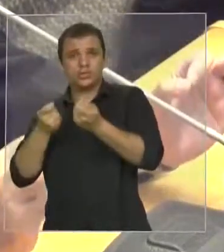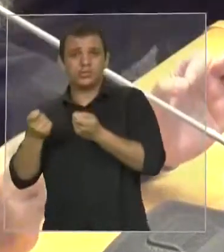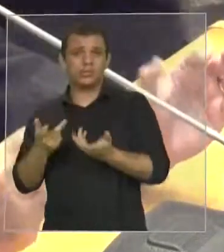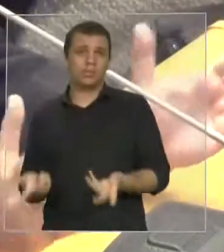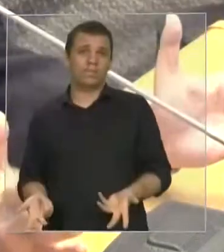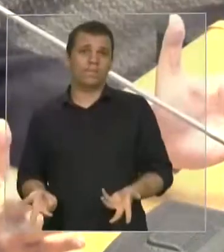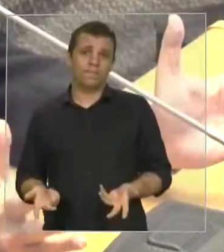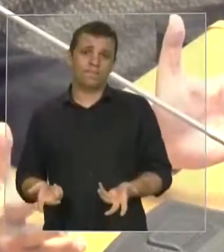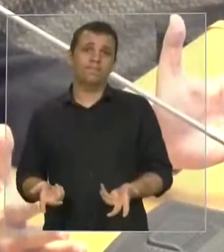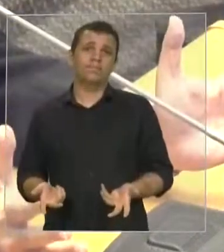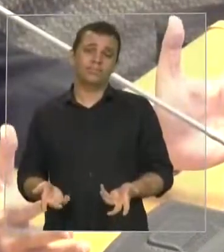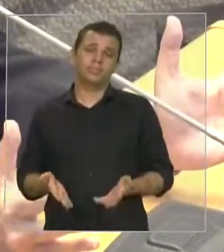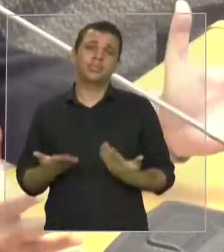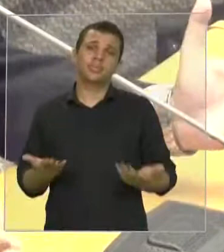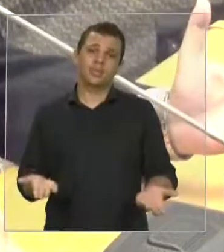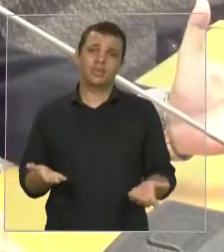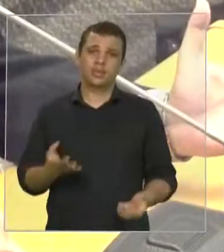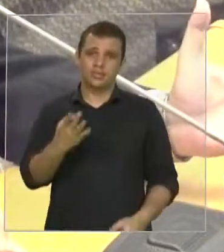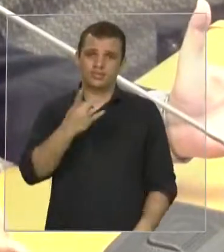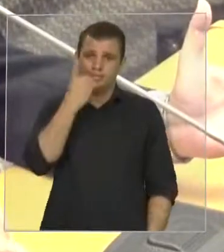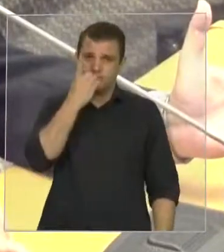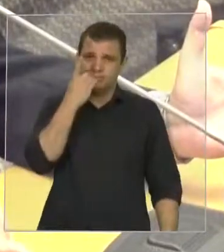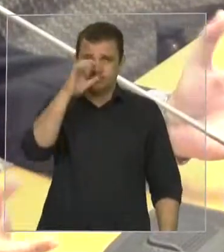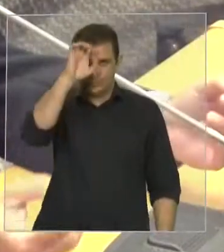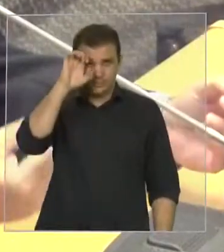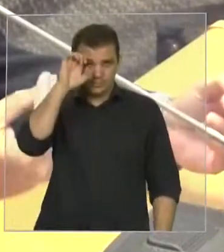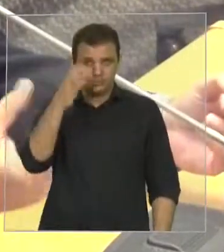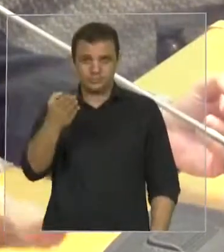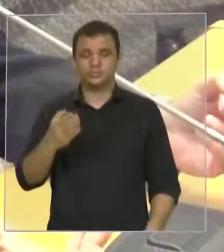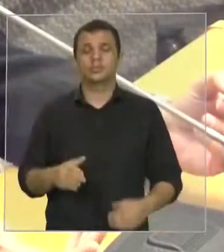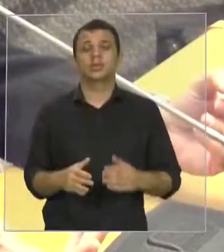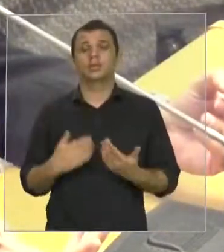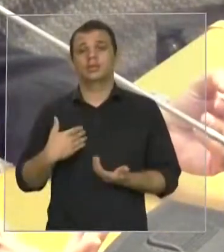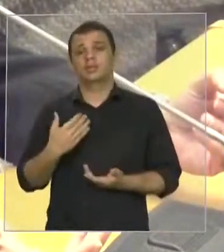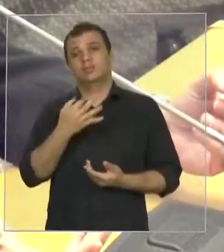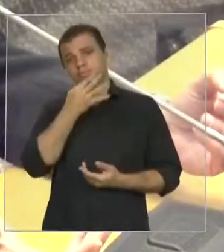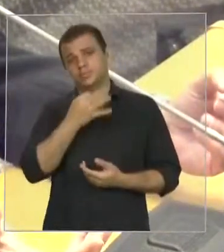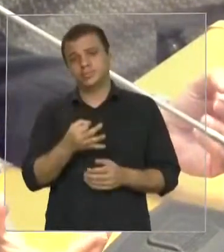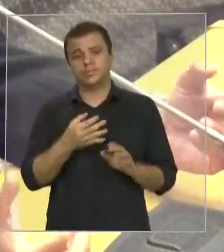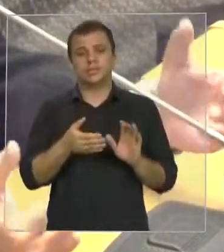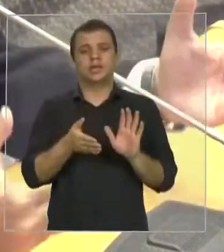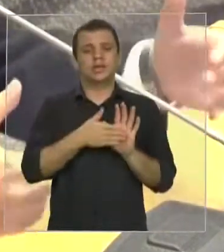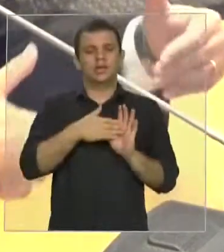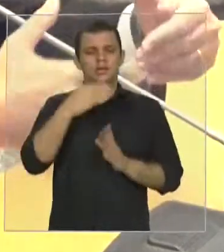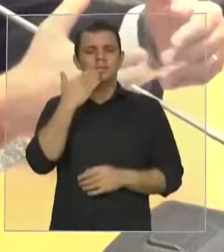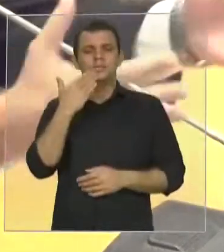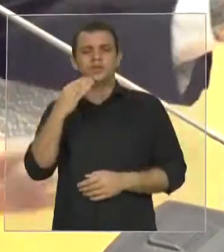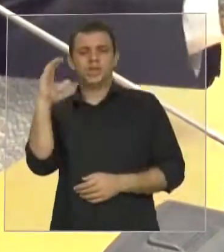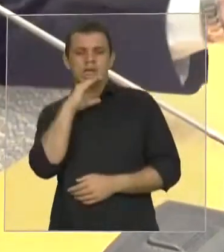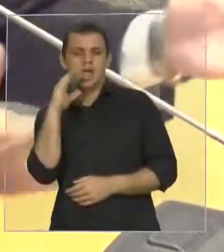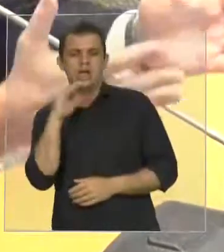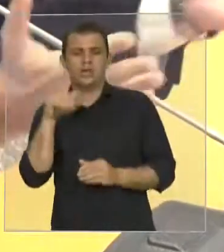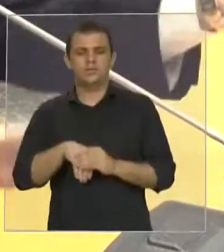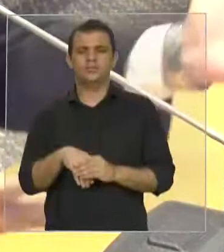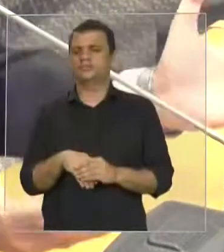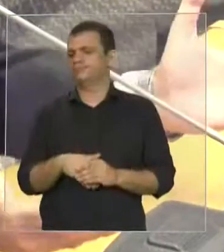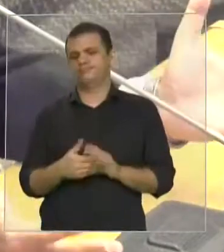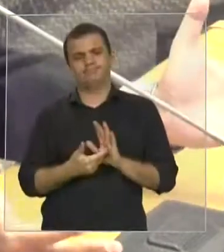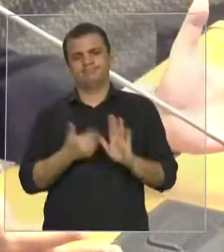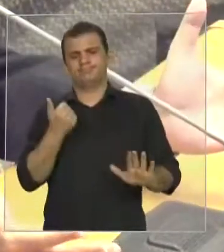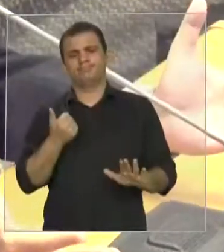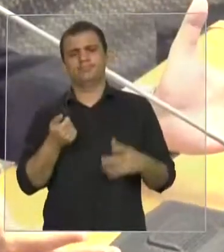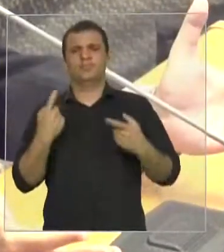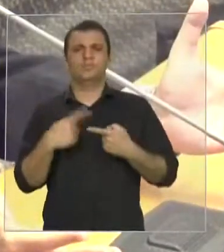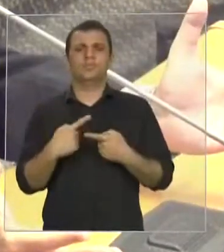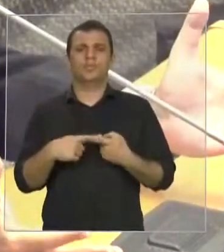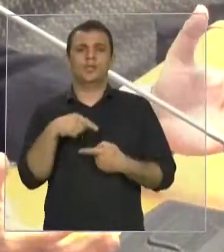Braide, eu pediria até, não sei de quem é a solicitação, que fosse retirado esse pedido de urgência. Não há essa emergência para essa matéria